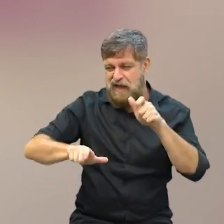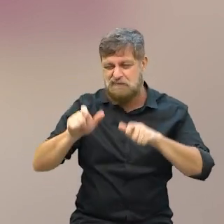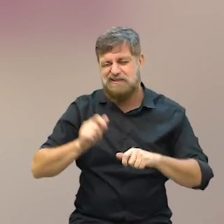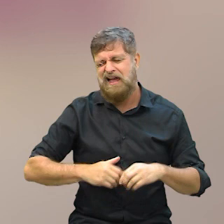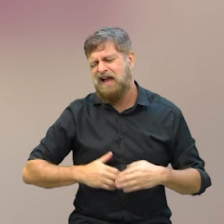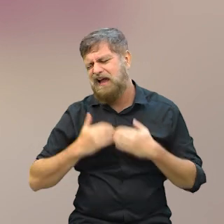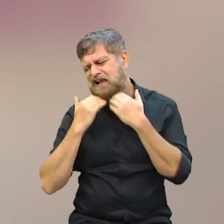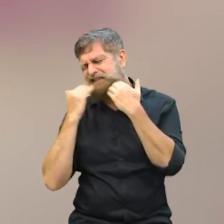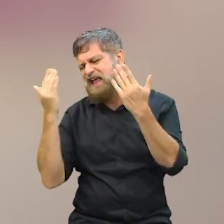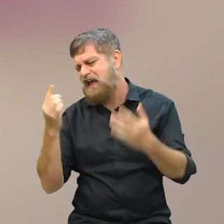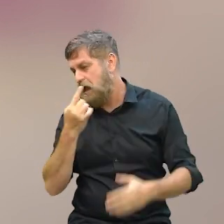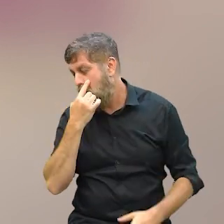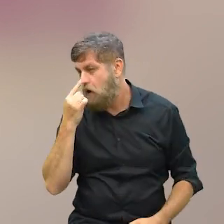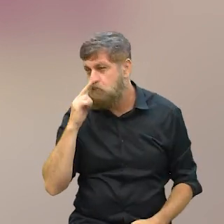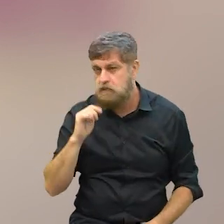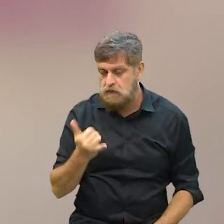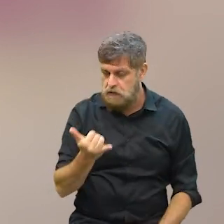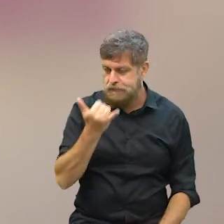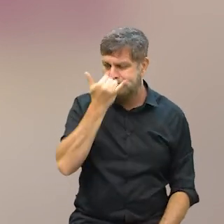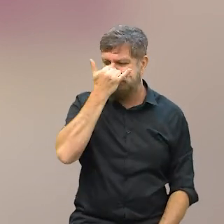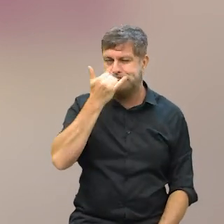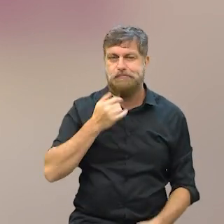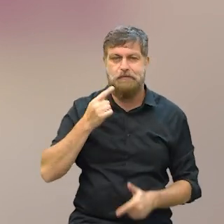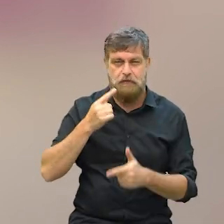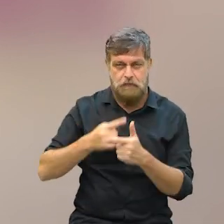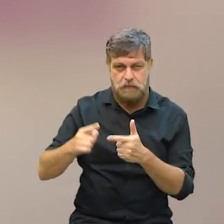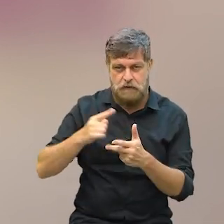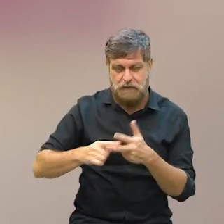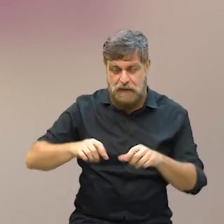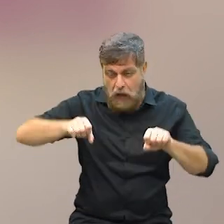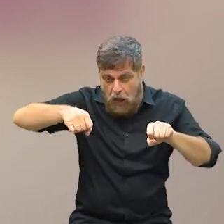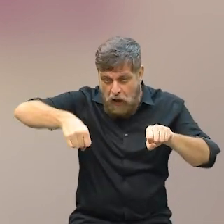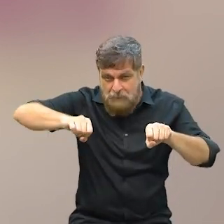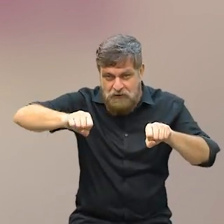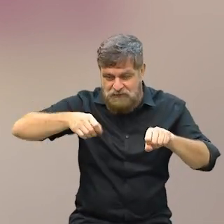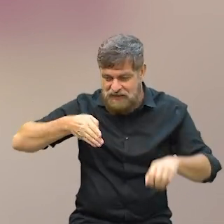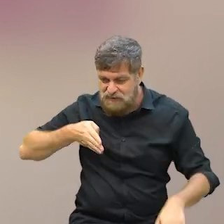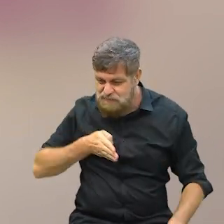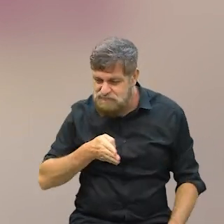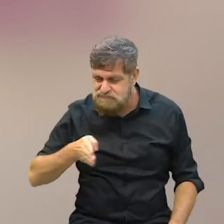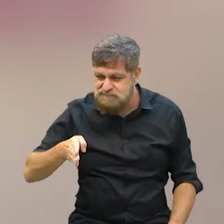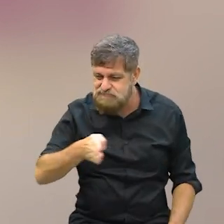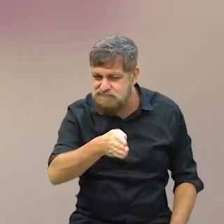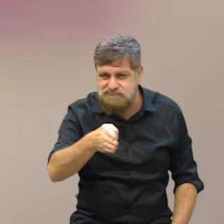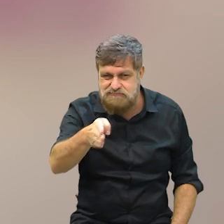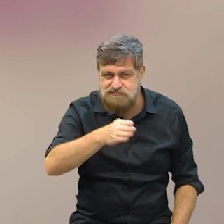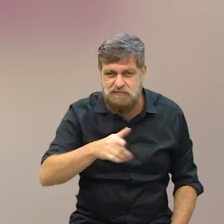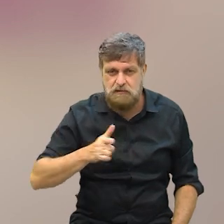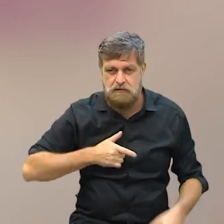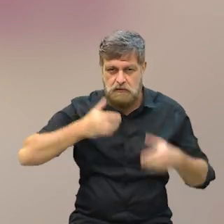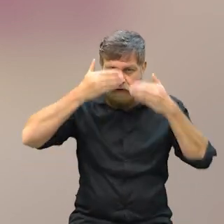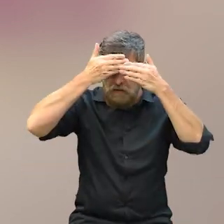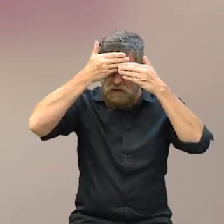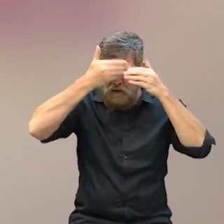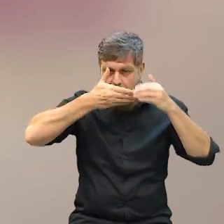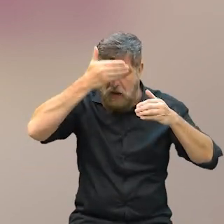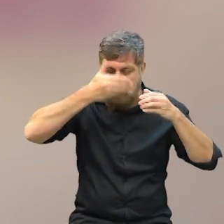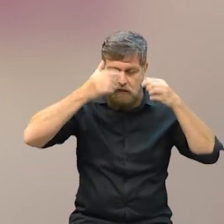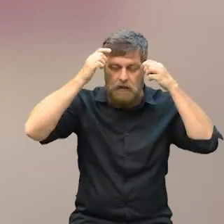deixam de proteger os olhos e acabam tendo problemas. O motoqueiro, como eu falei, usa proteção. Se não tiver com